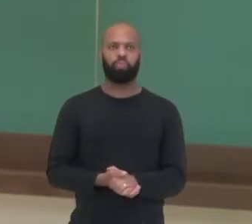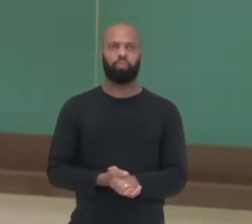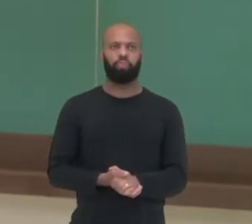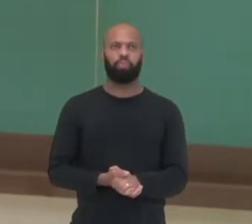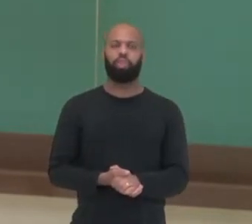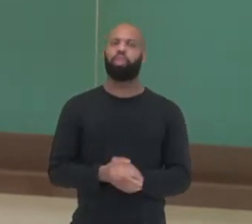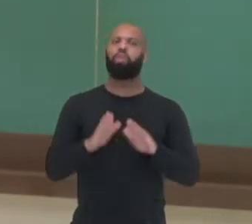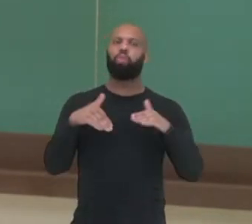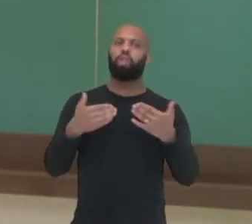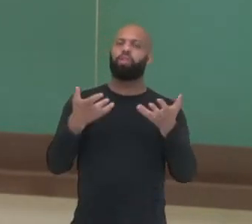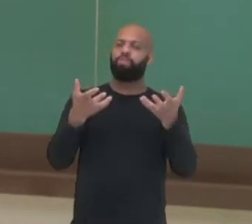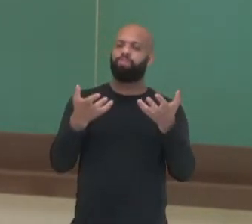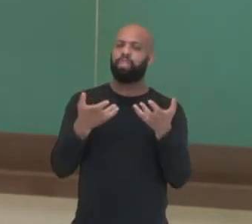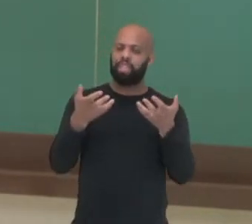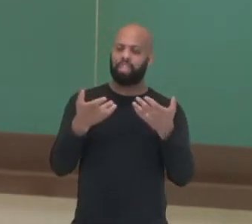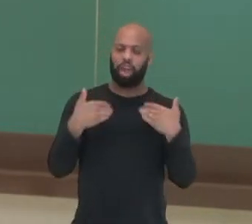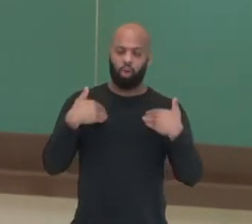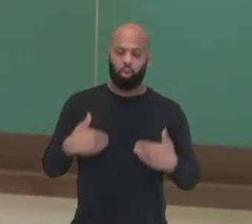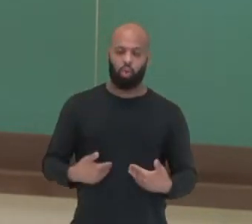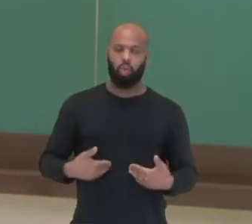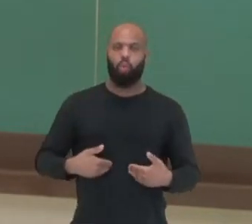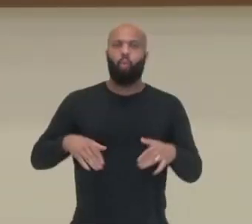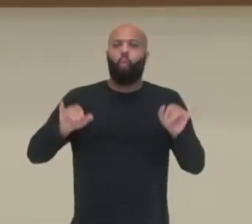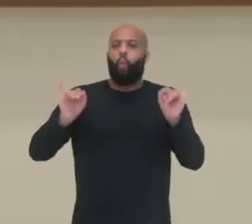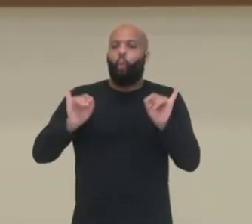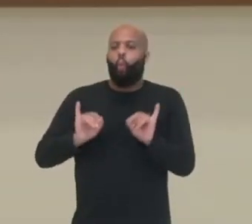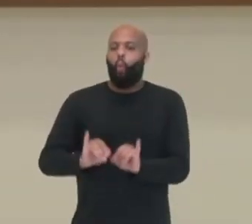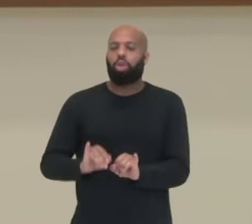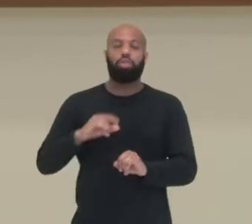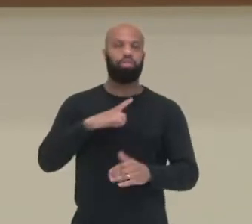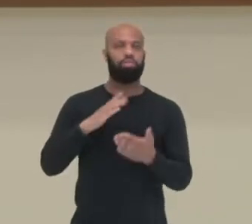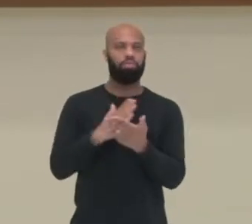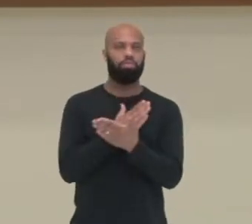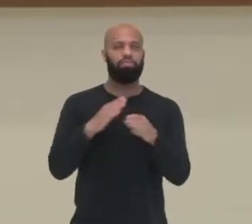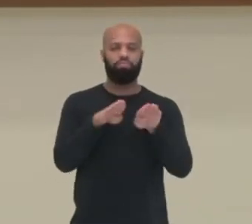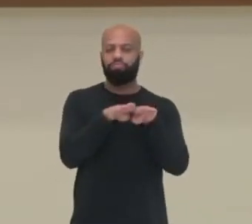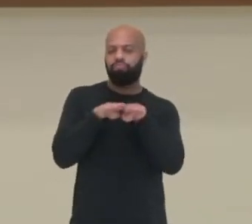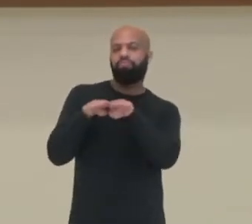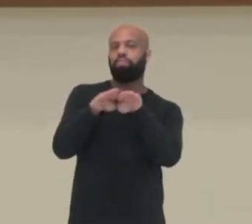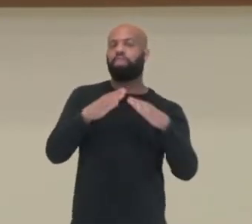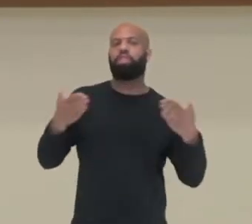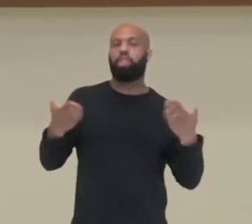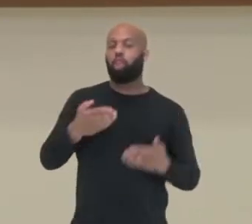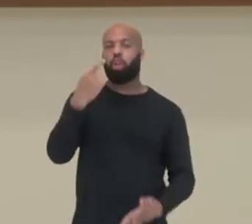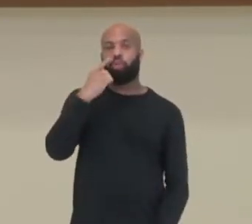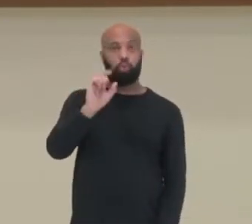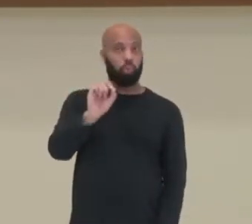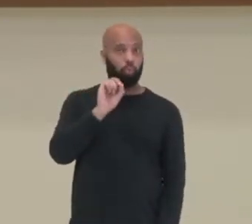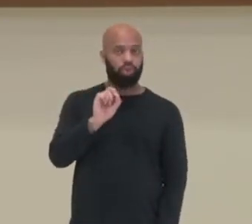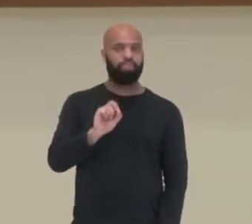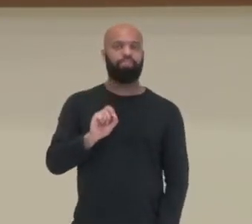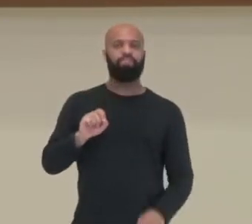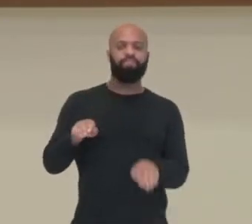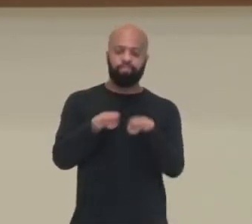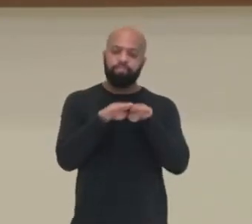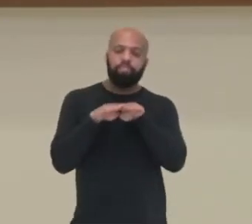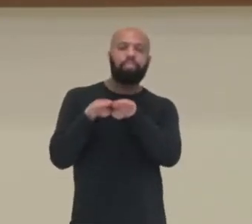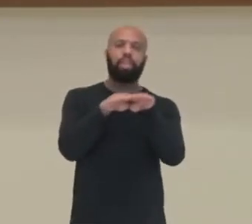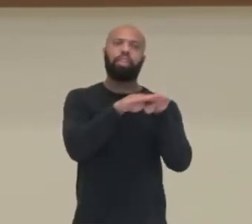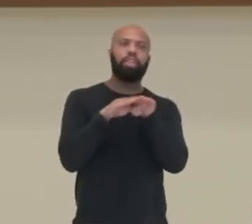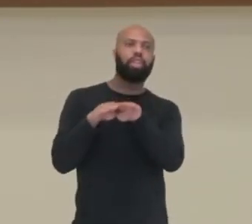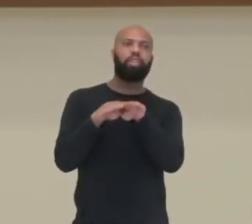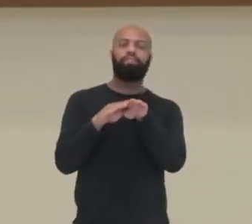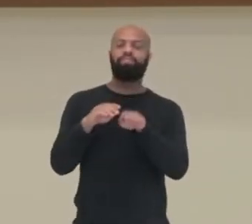A busca pelo corpo magro, então a gente tem alguns padrões, né? Então vamos ver quais são esses padrões que a gente